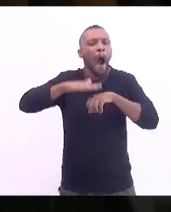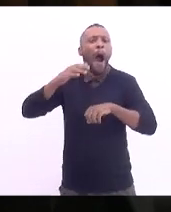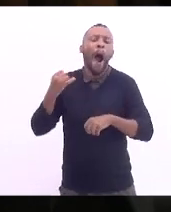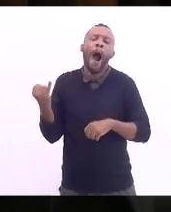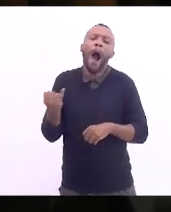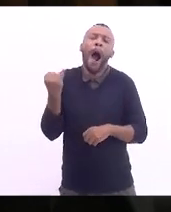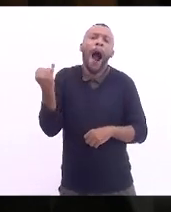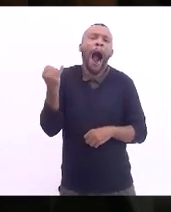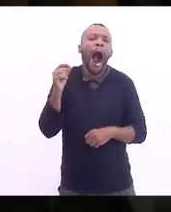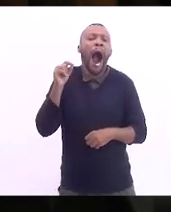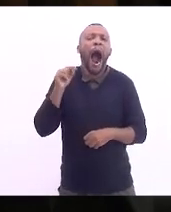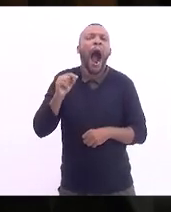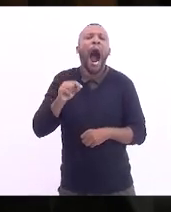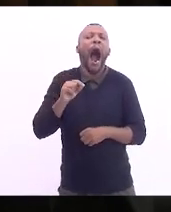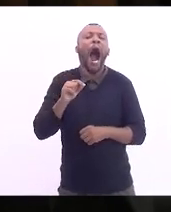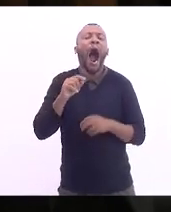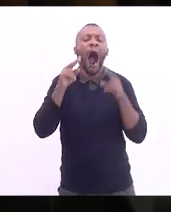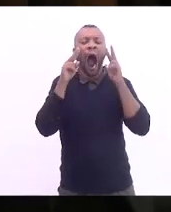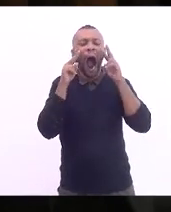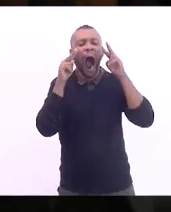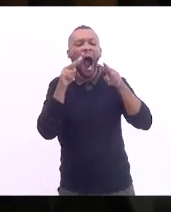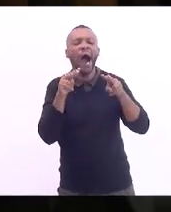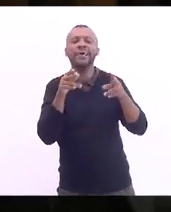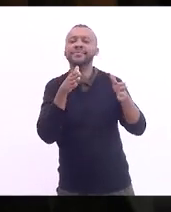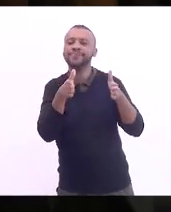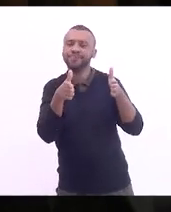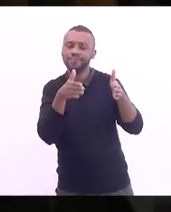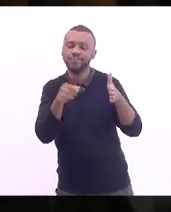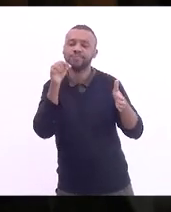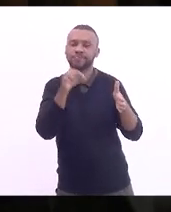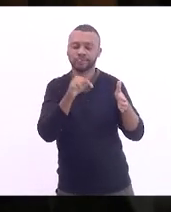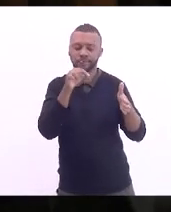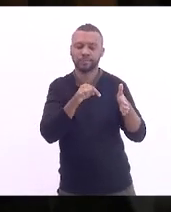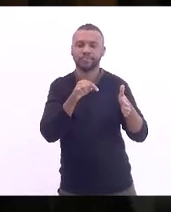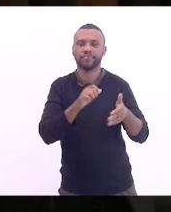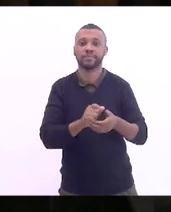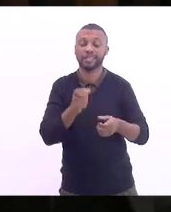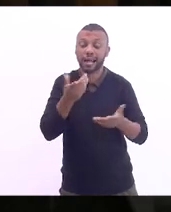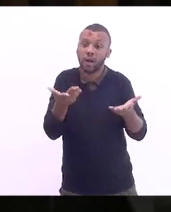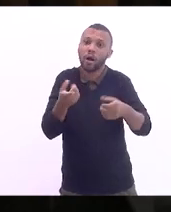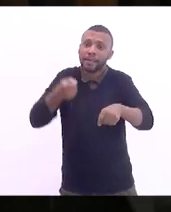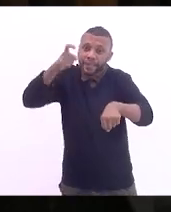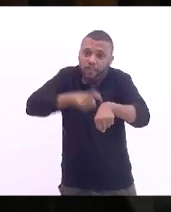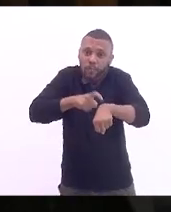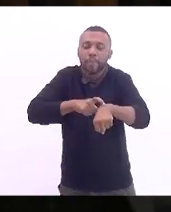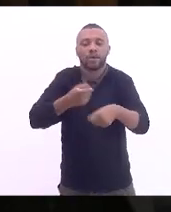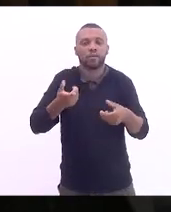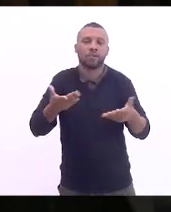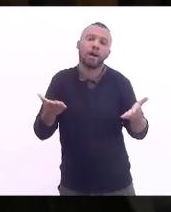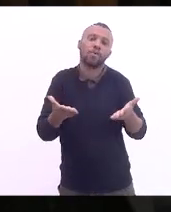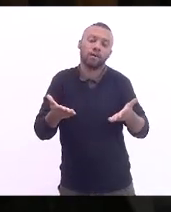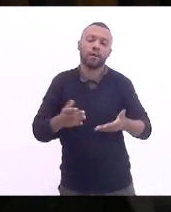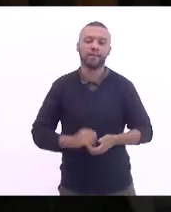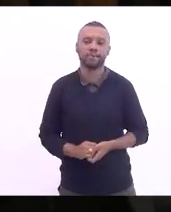relevante olhando para o futuro É nesse momento agora